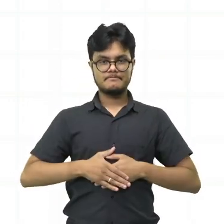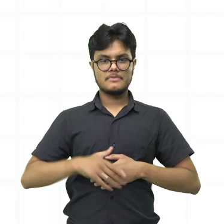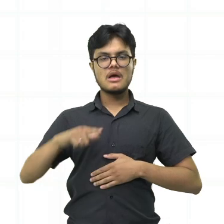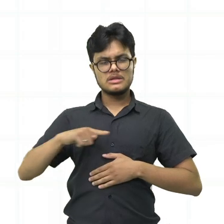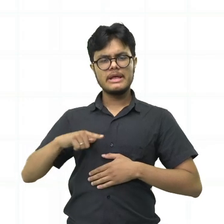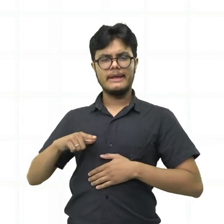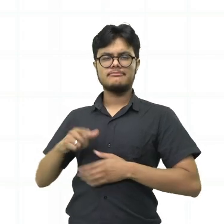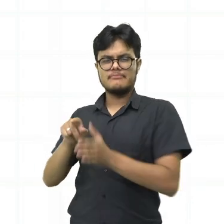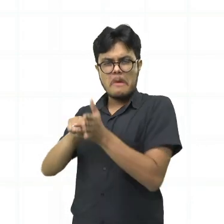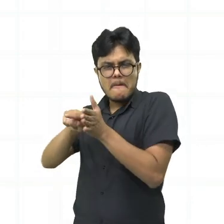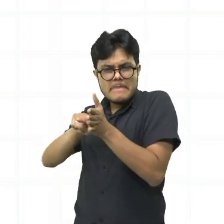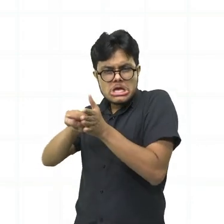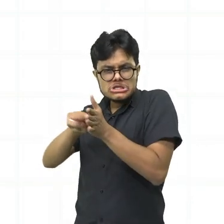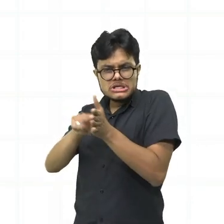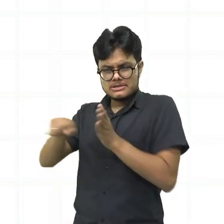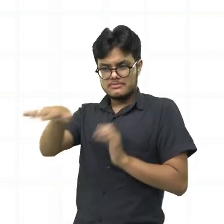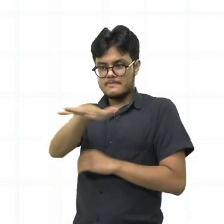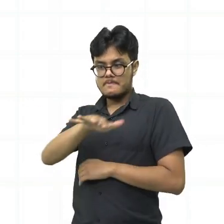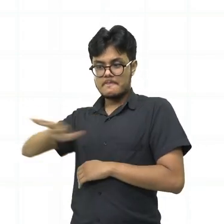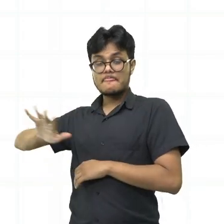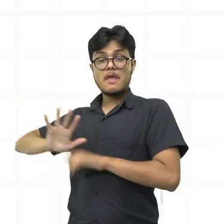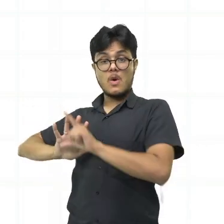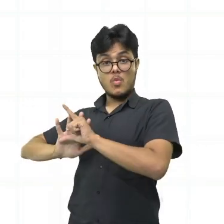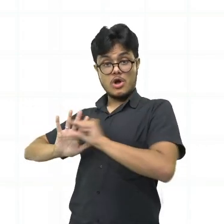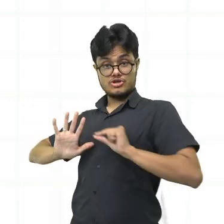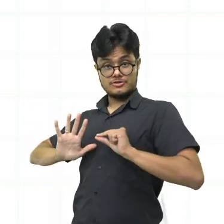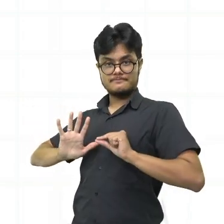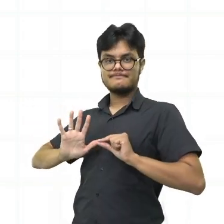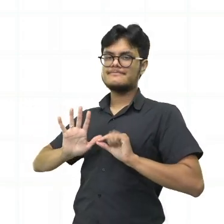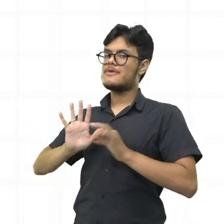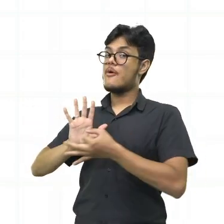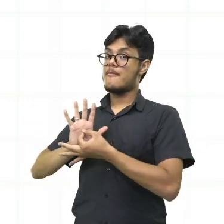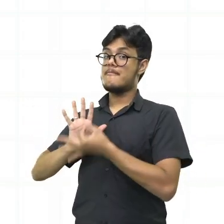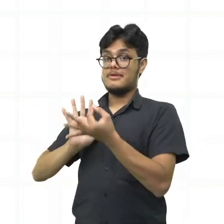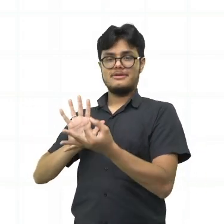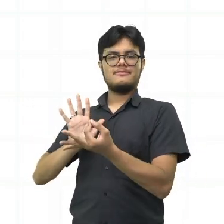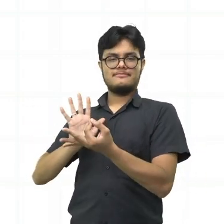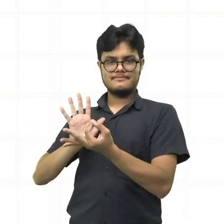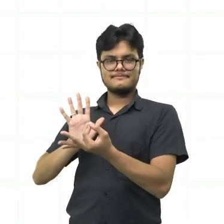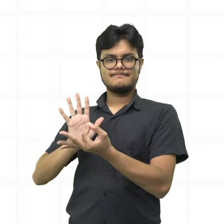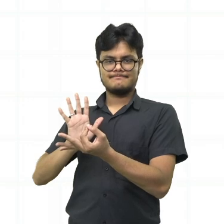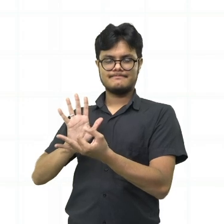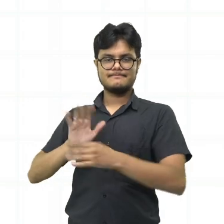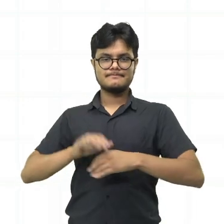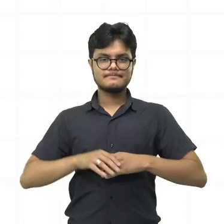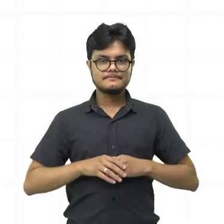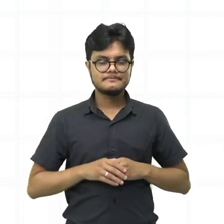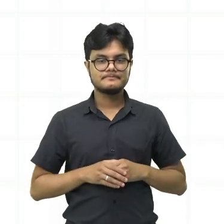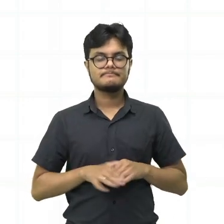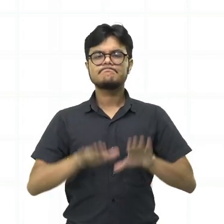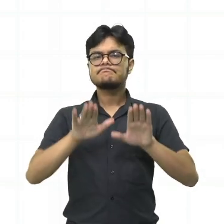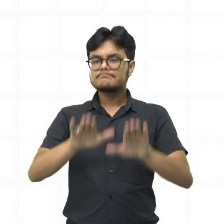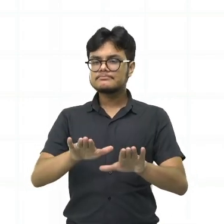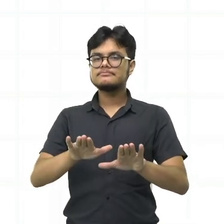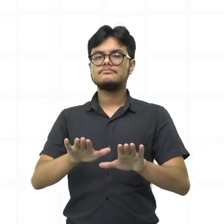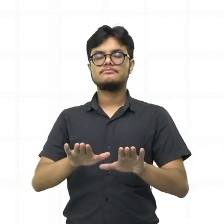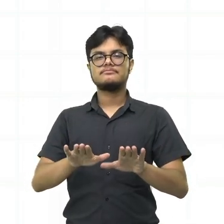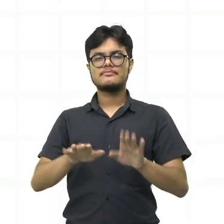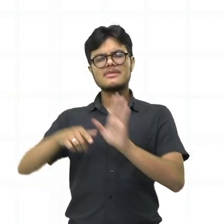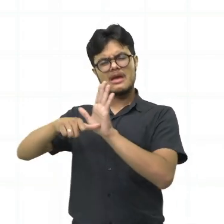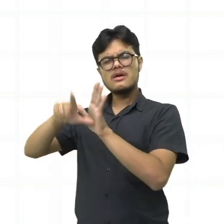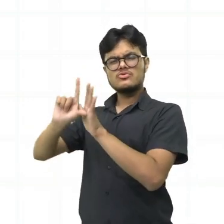artigo, né? E esse artigo ele vai opinar, certo? Um artigo de opinião. Lembrem aí das nossas